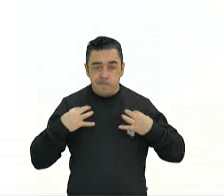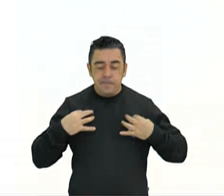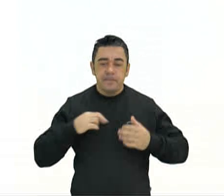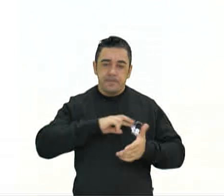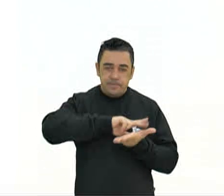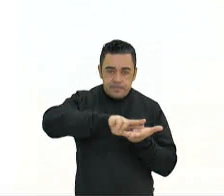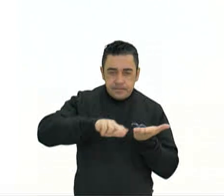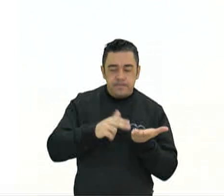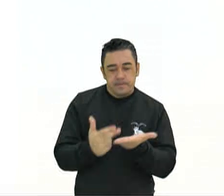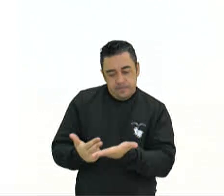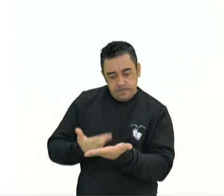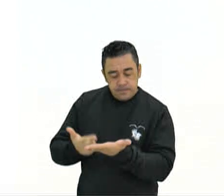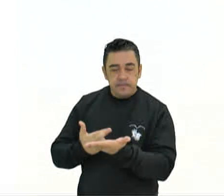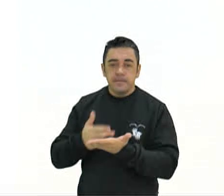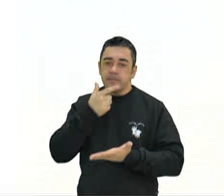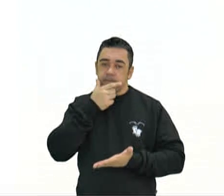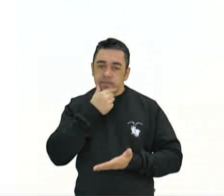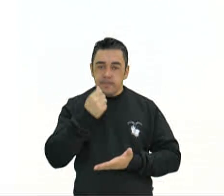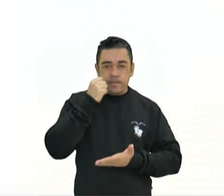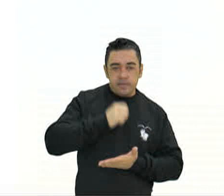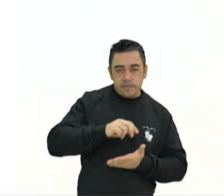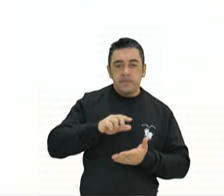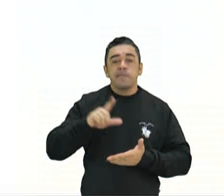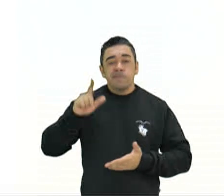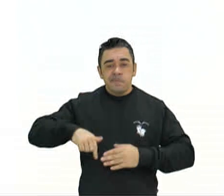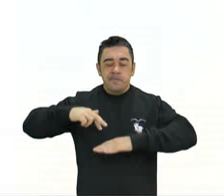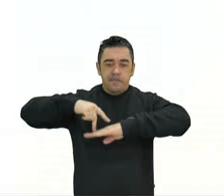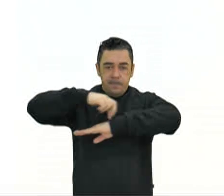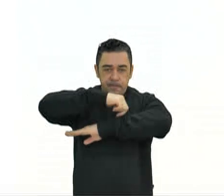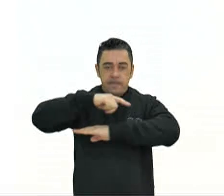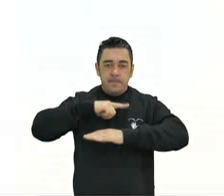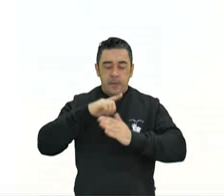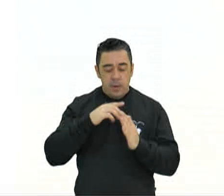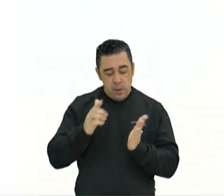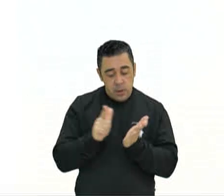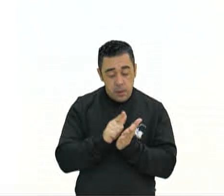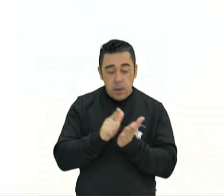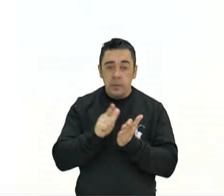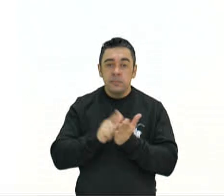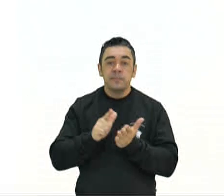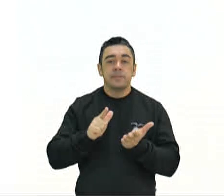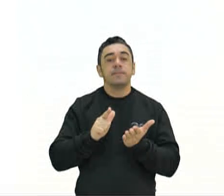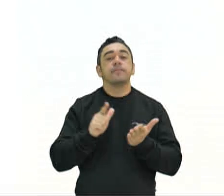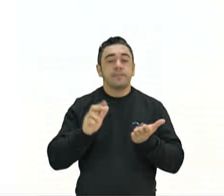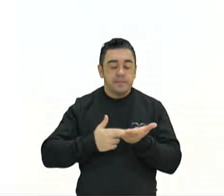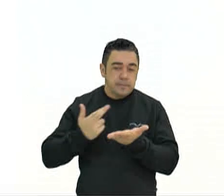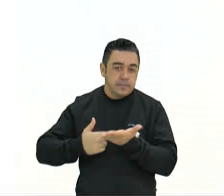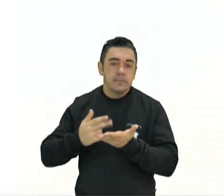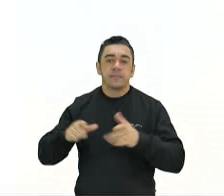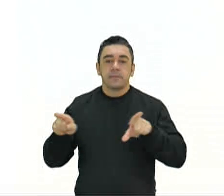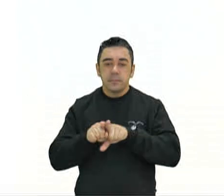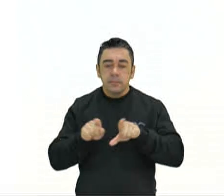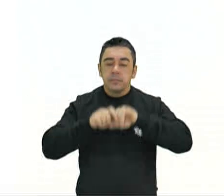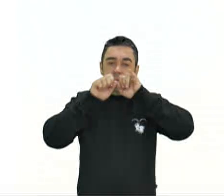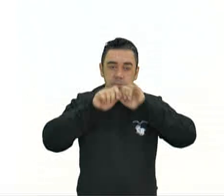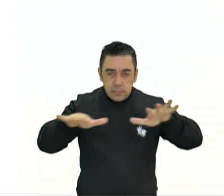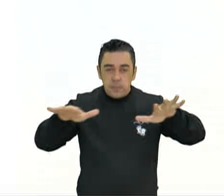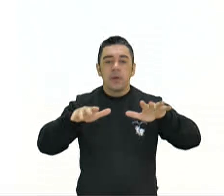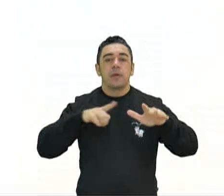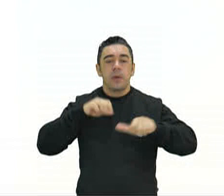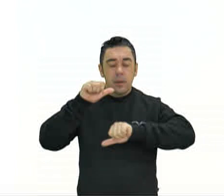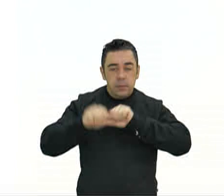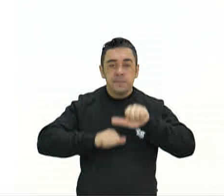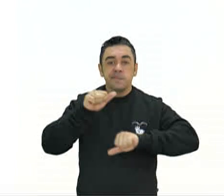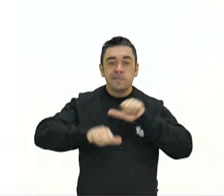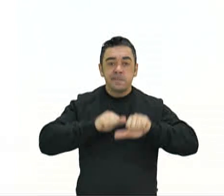femininas e masculinas, está na moda. É capa de revistas, matérias de jornais, manchetes publicitárias e se transformou em um